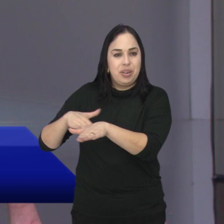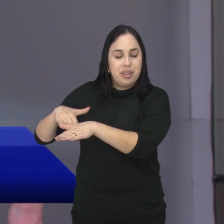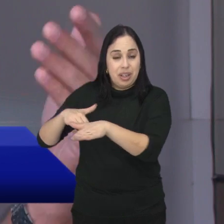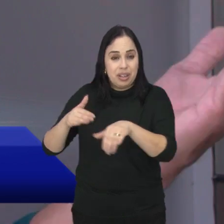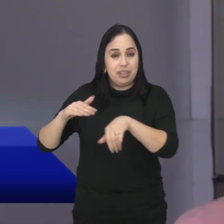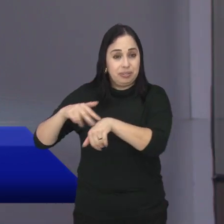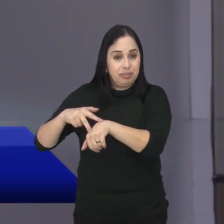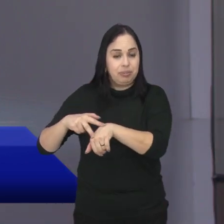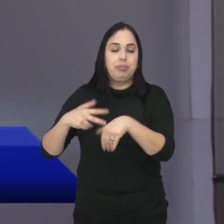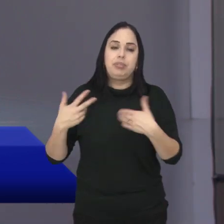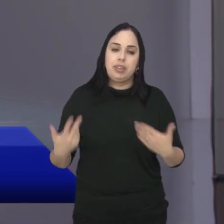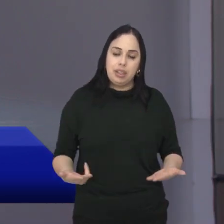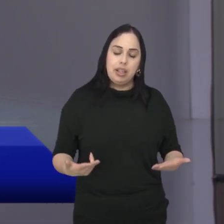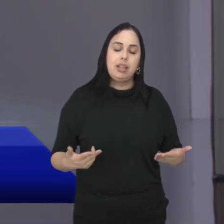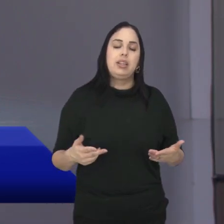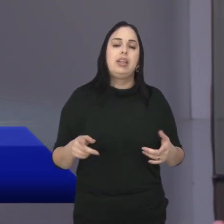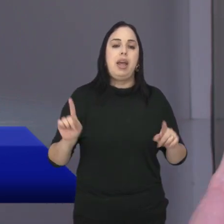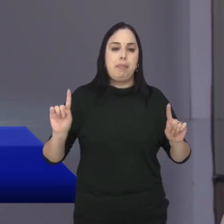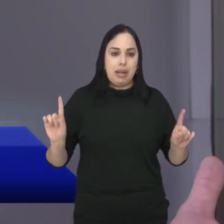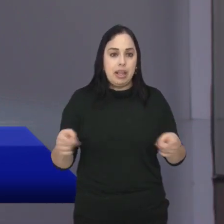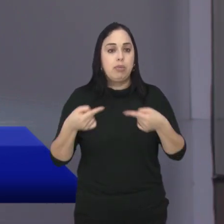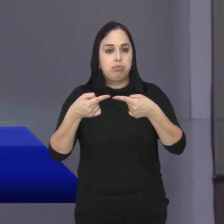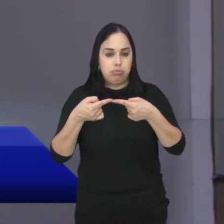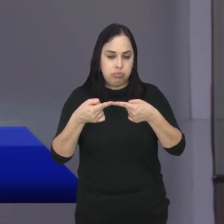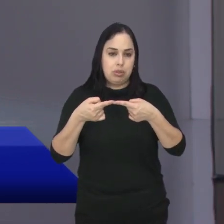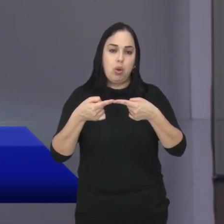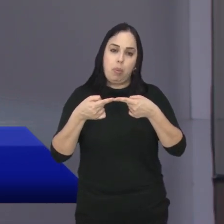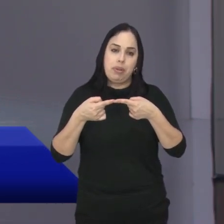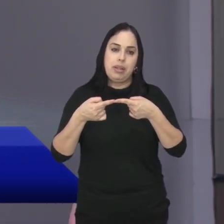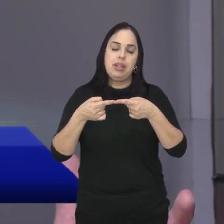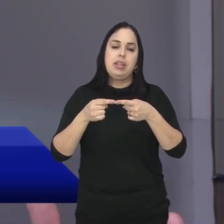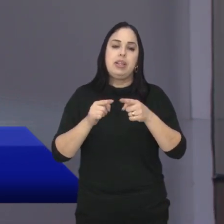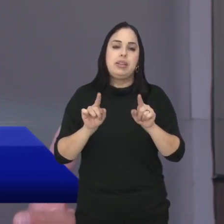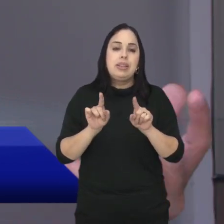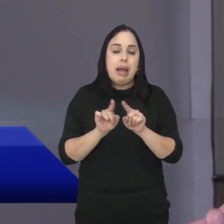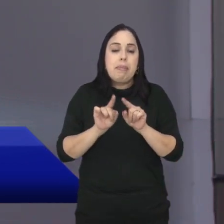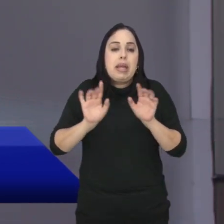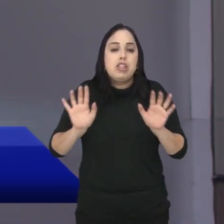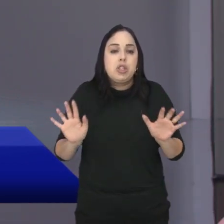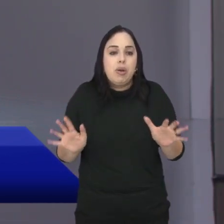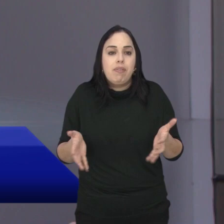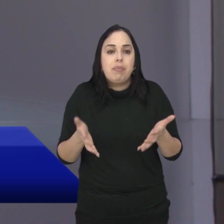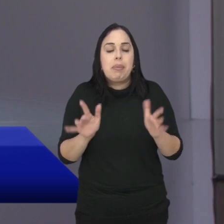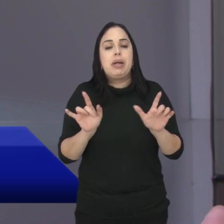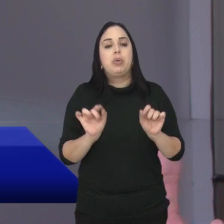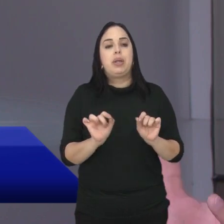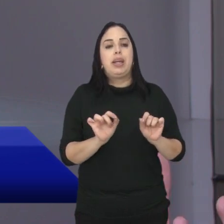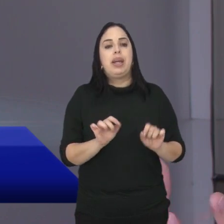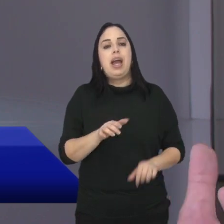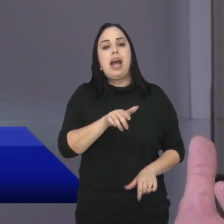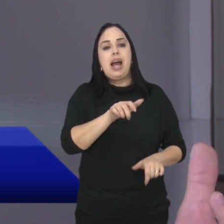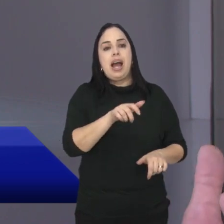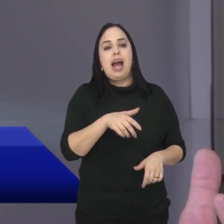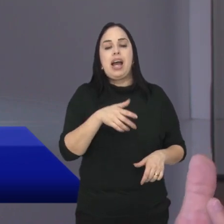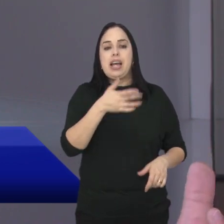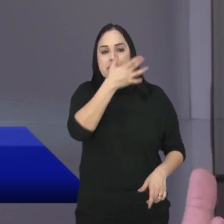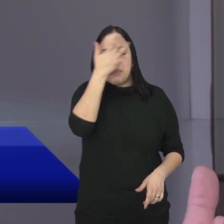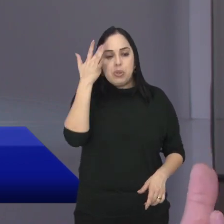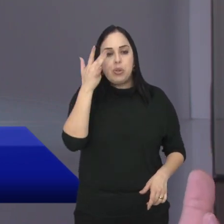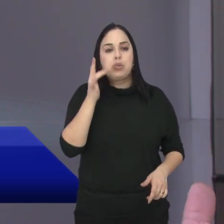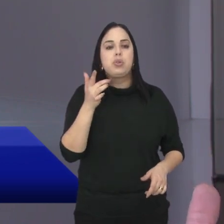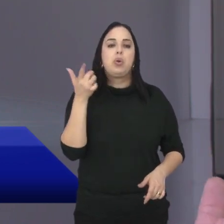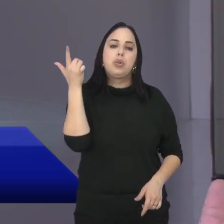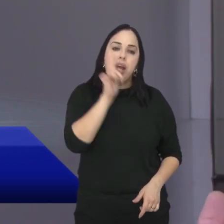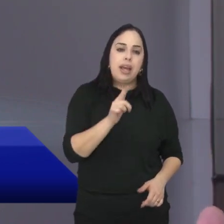parte de um desejo de um sistema, para ter essa integração entre eles, e com isso existe um fomento maior desse deslocamento, porque você começa a